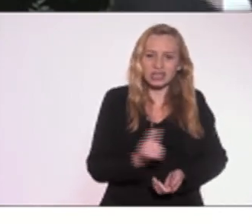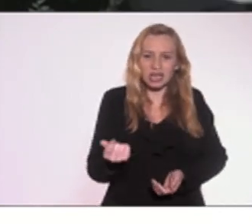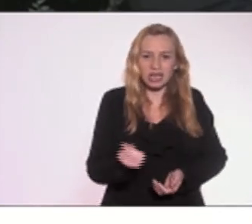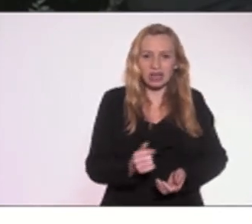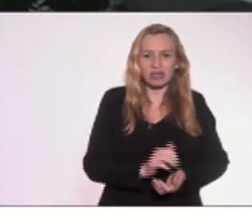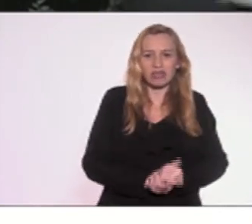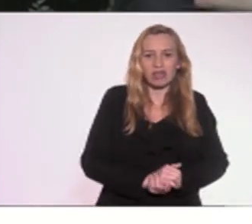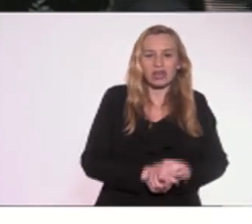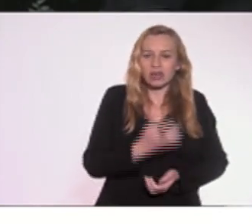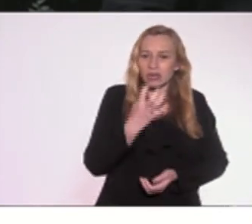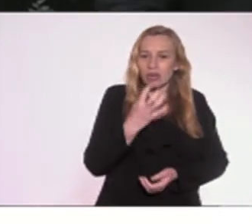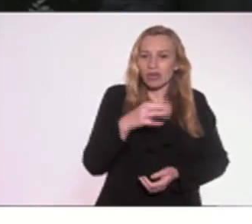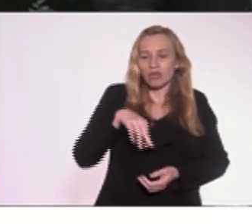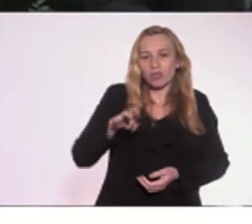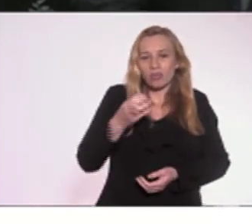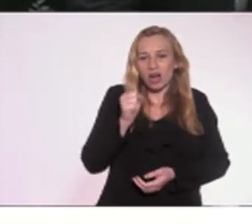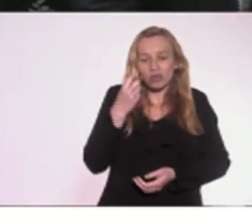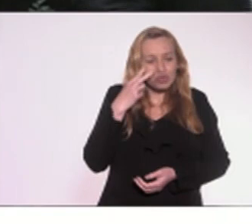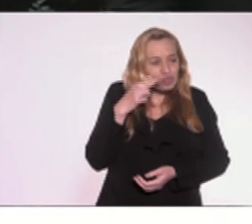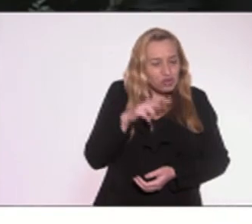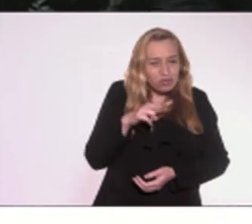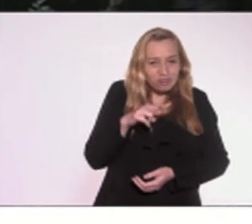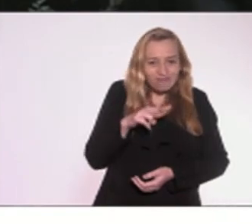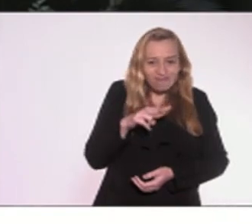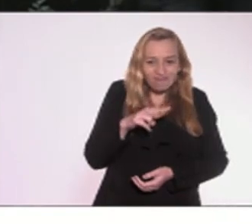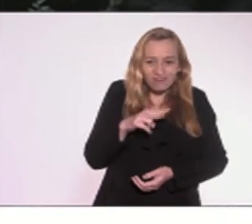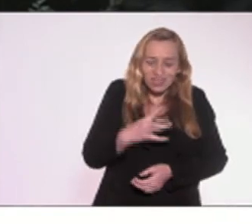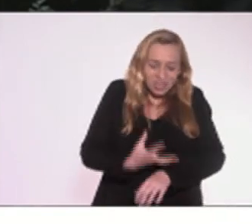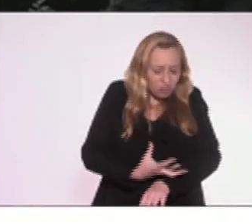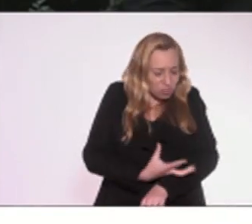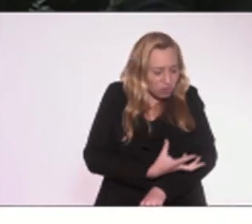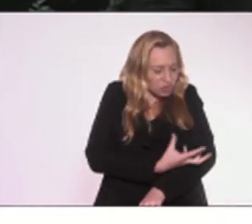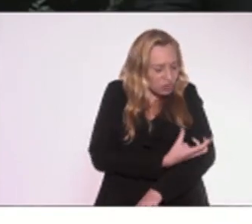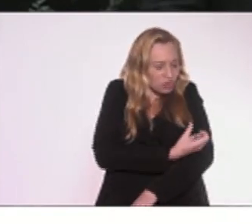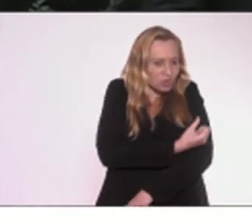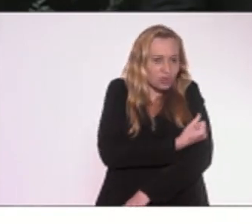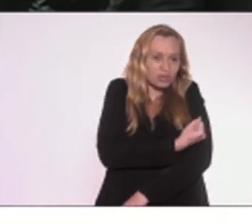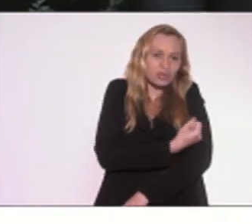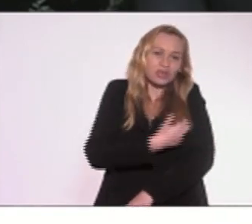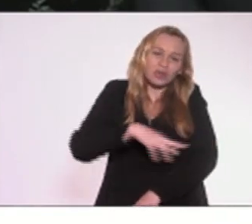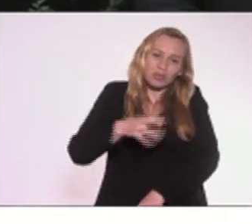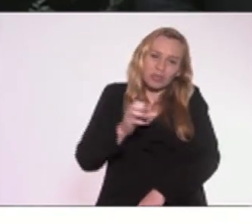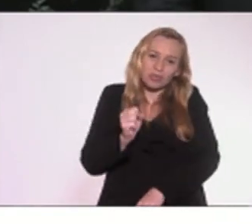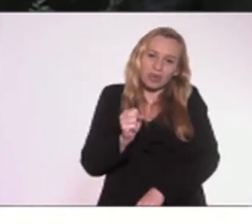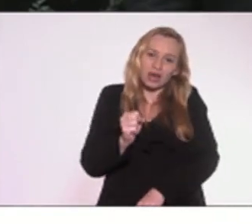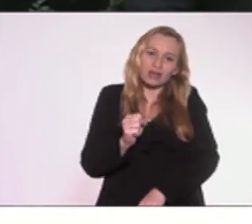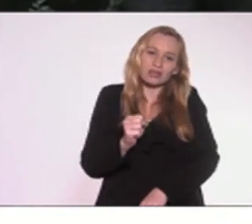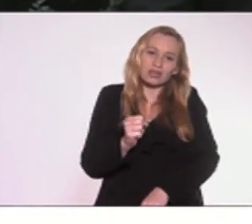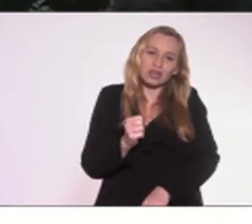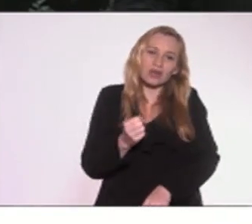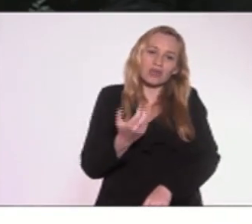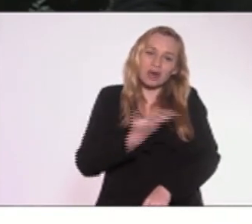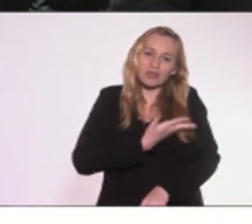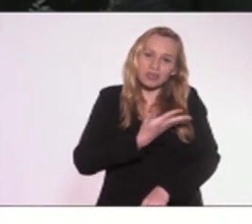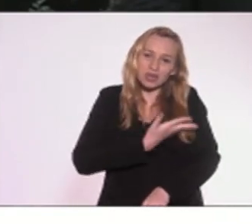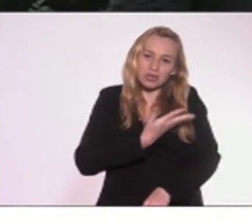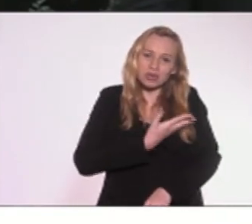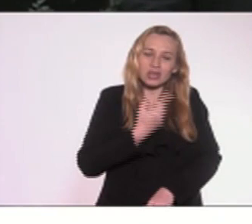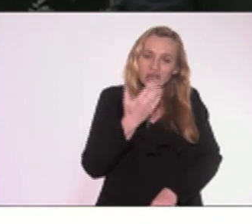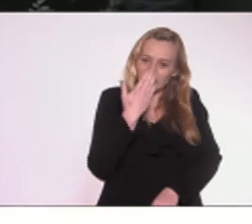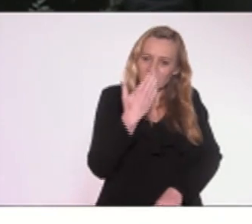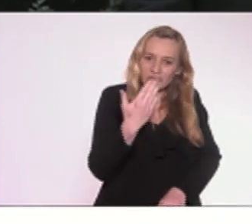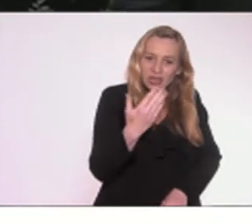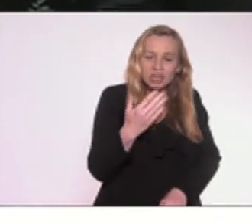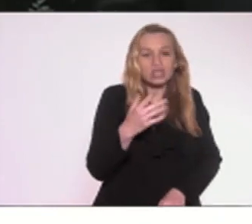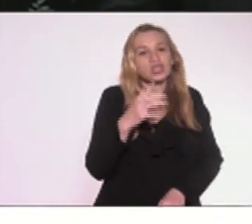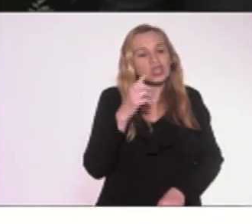E o Marcos viu aquilo. O Marcos é isso. O Marcos é o cara que vai para o fronte, mas é o cara que chora